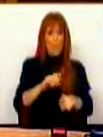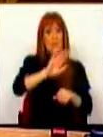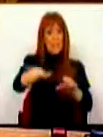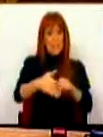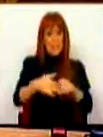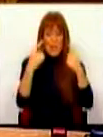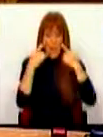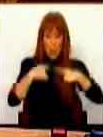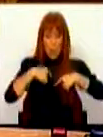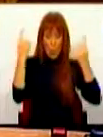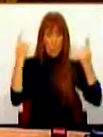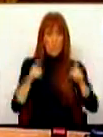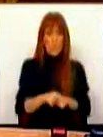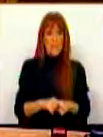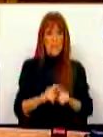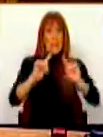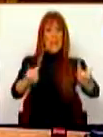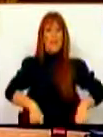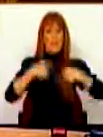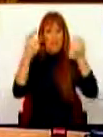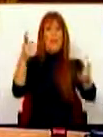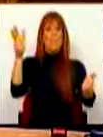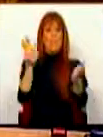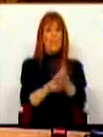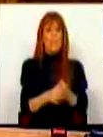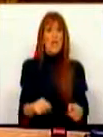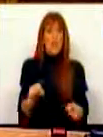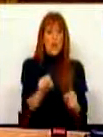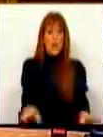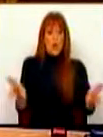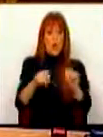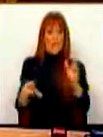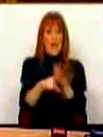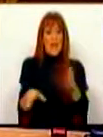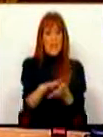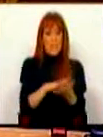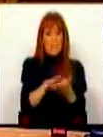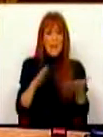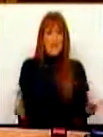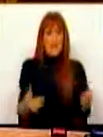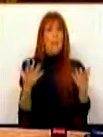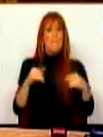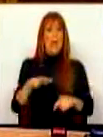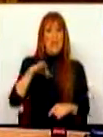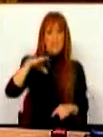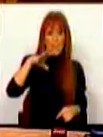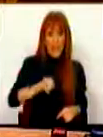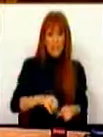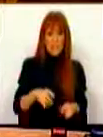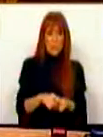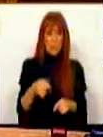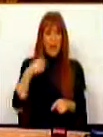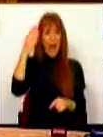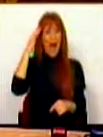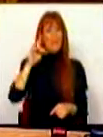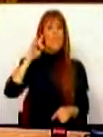participação pública após a aprovação da nova Lei de Bases. Mas o Partido Socialista